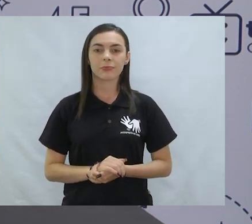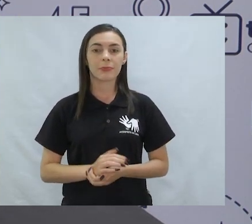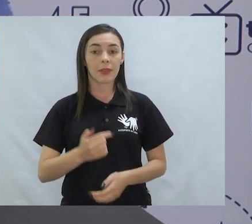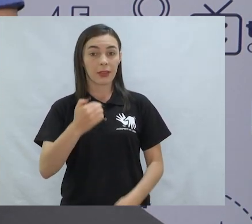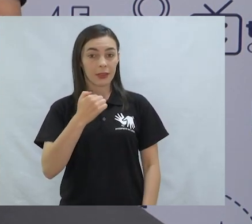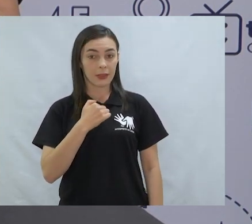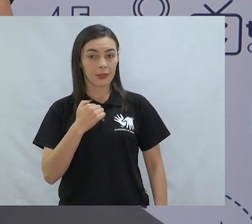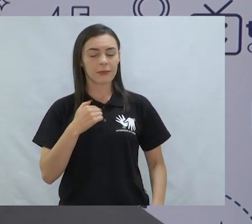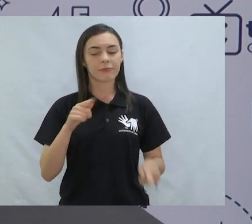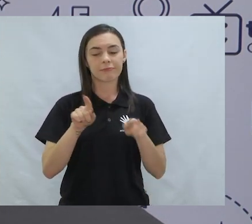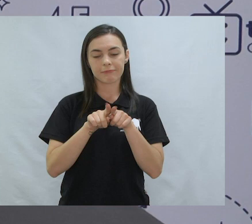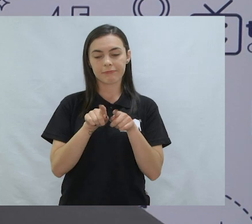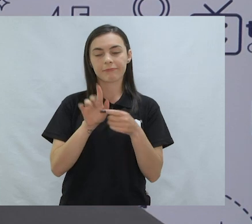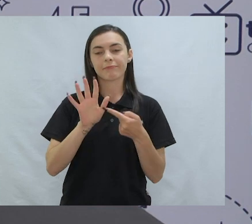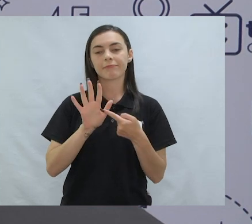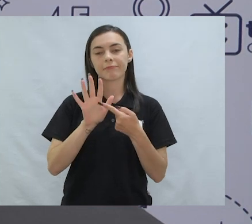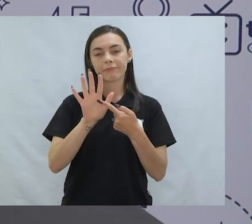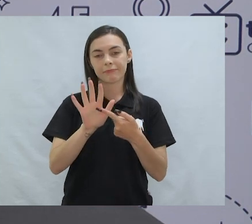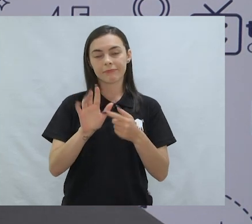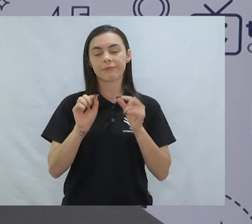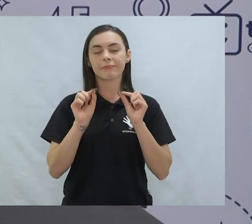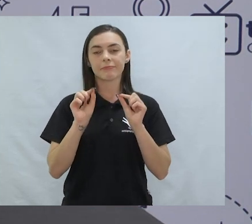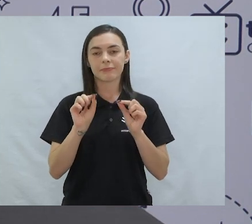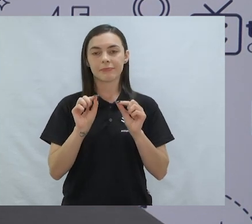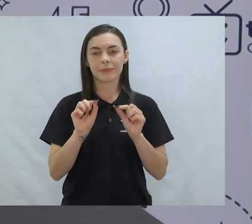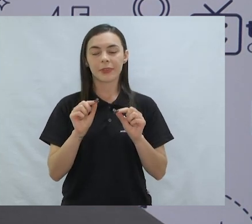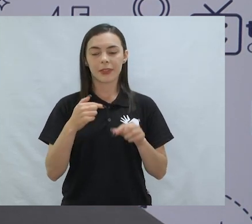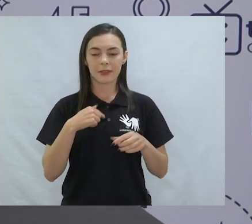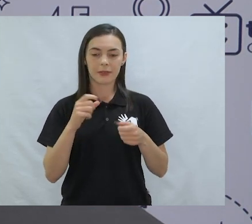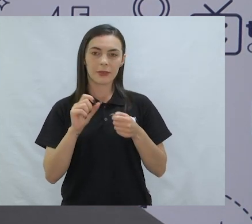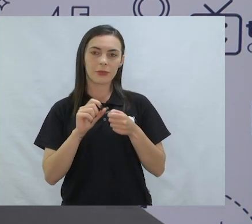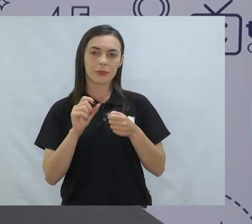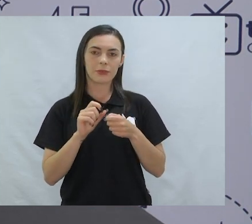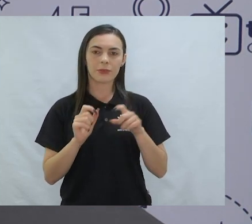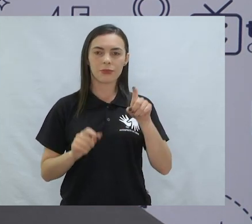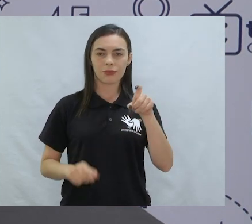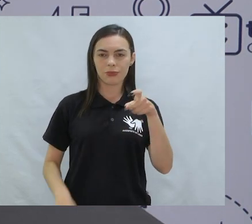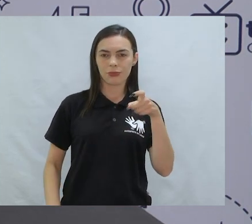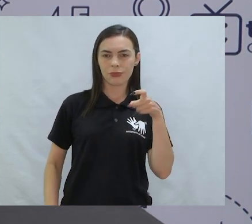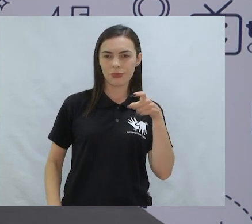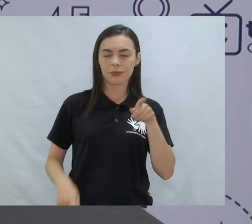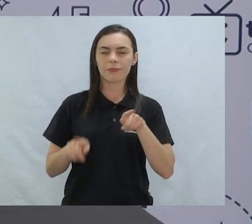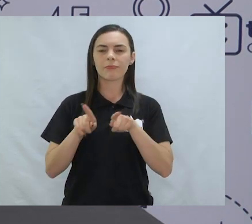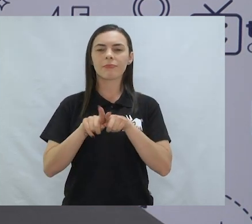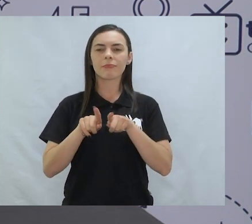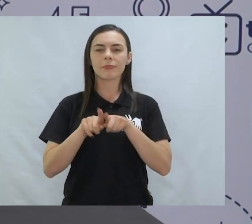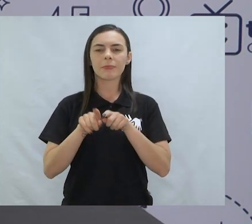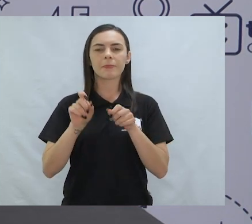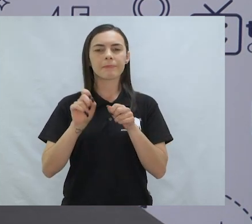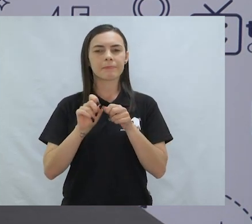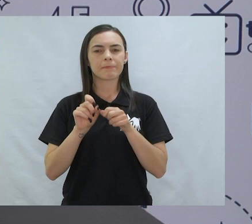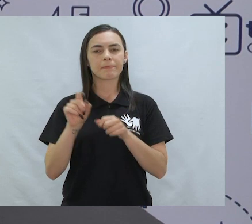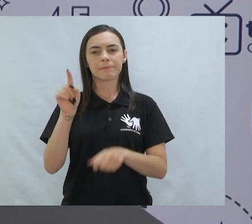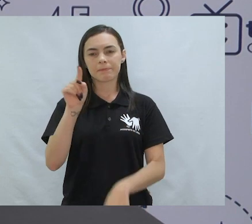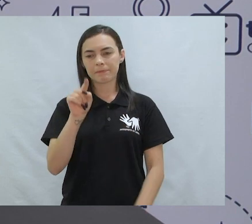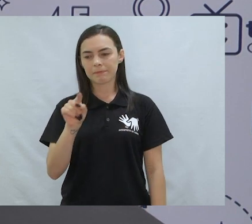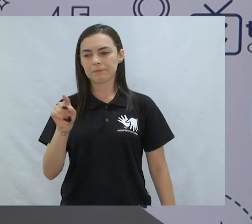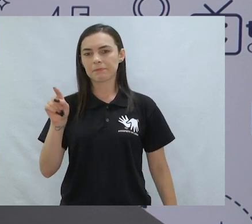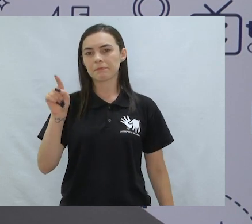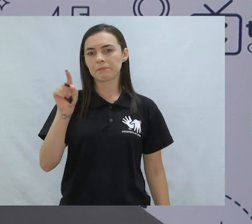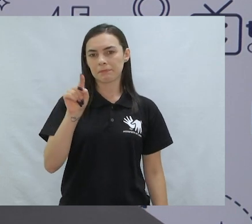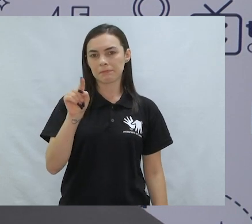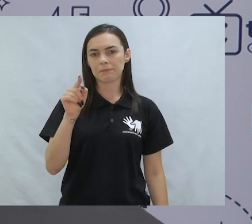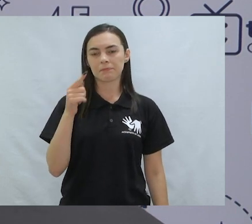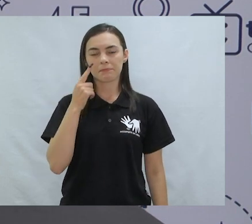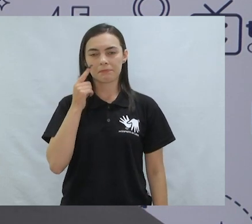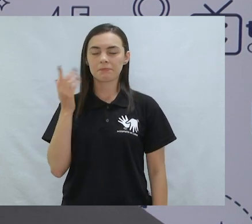A professora trouxe aqui também. A professora fez aqui o X e fez também